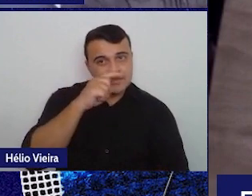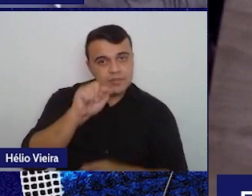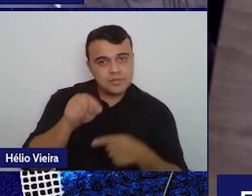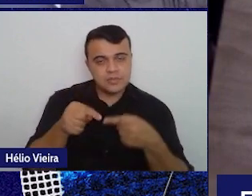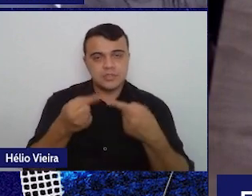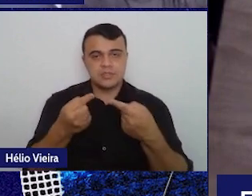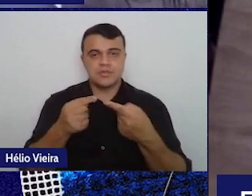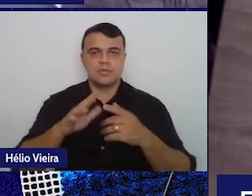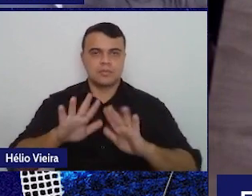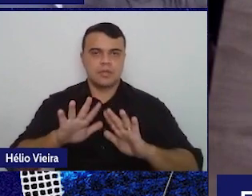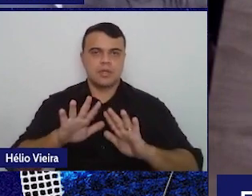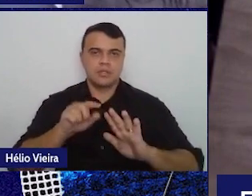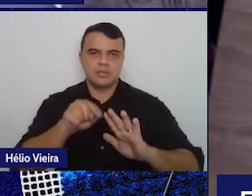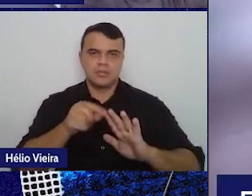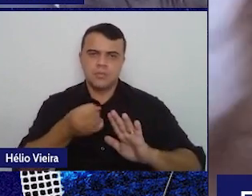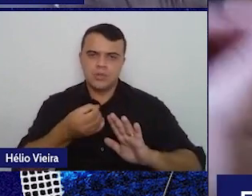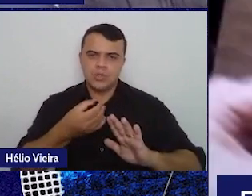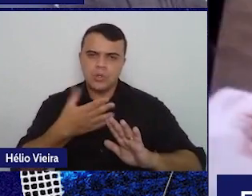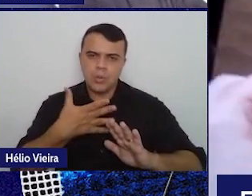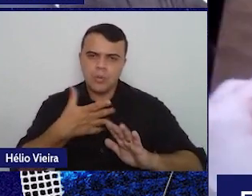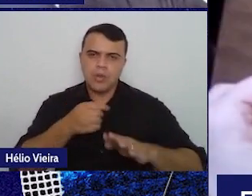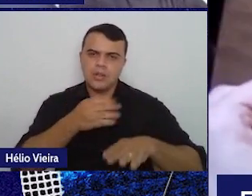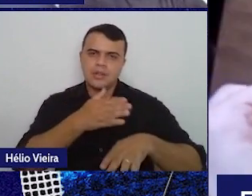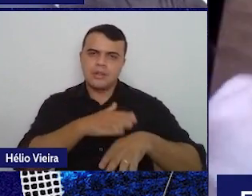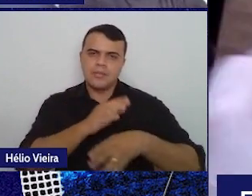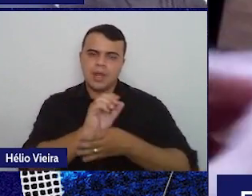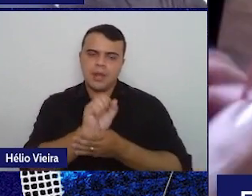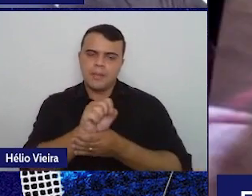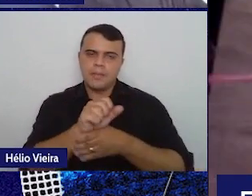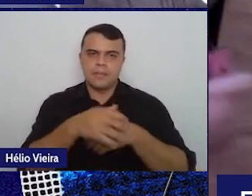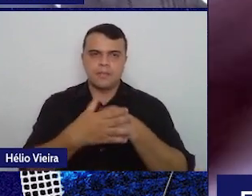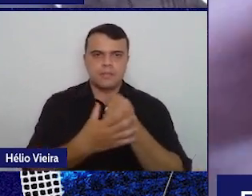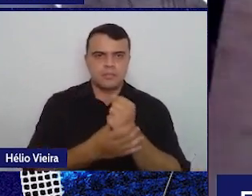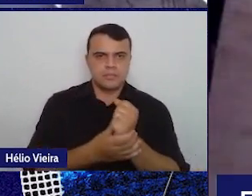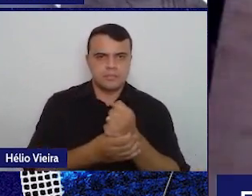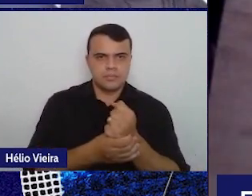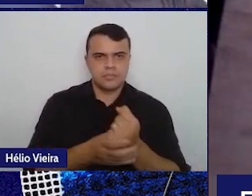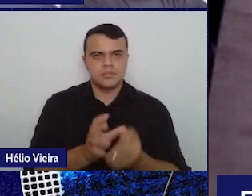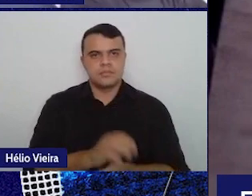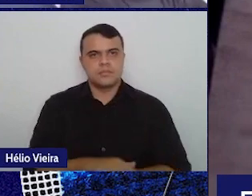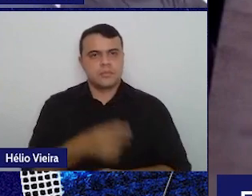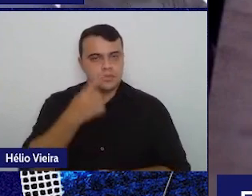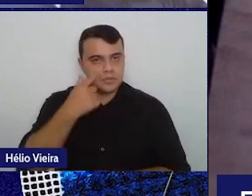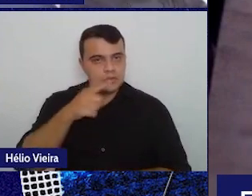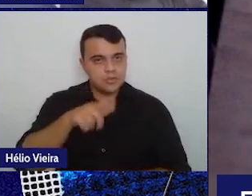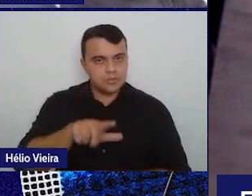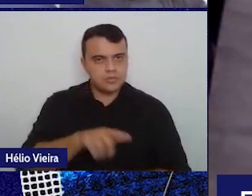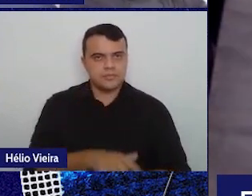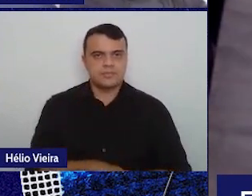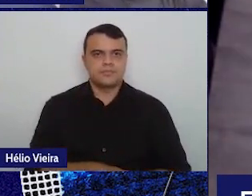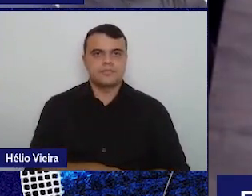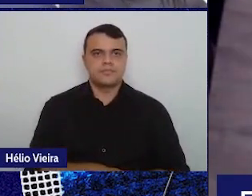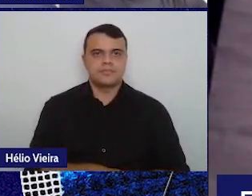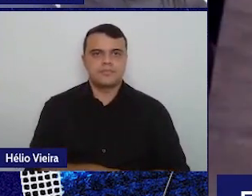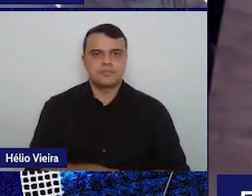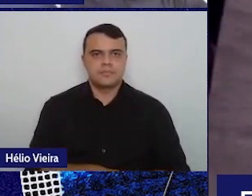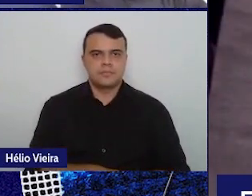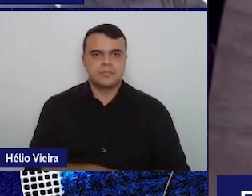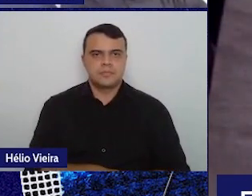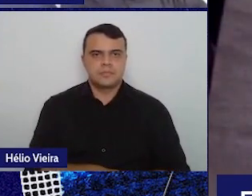isso é muito bom para trabalhar motricidade. Mesma coisa, fazer de novo.